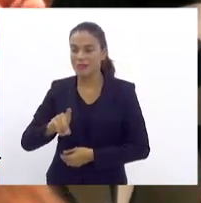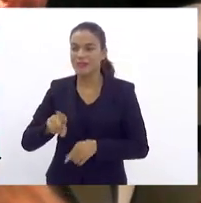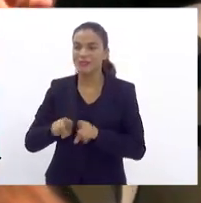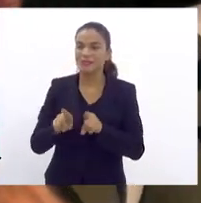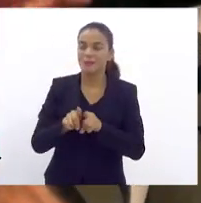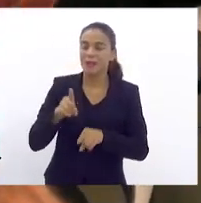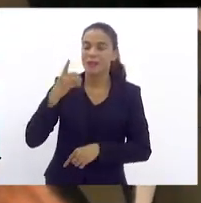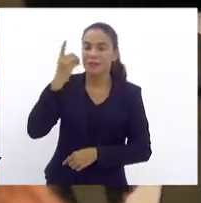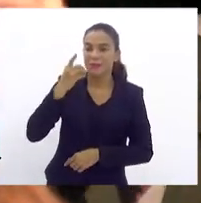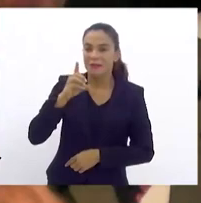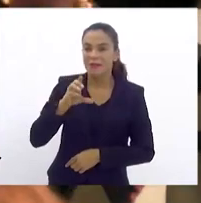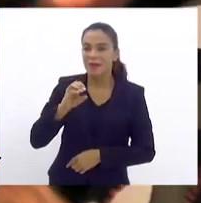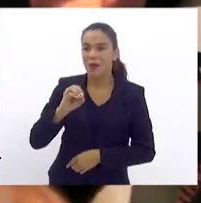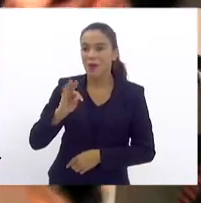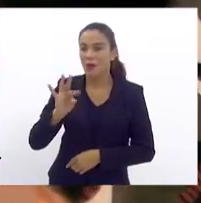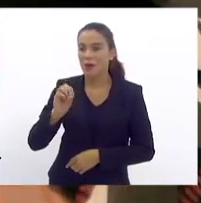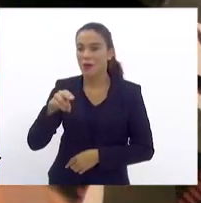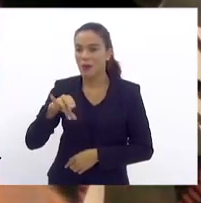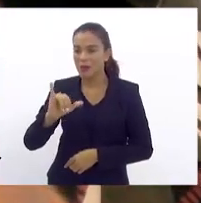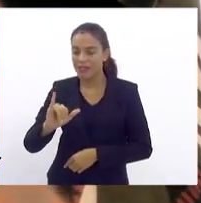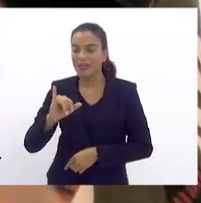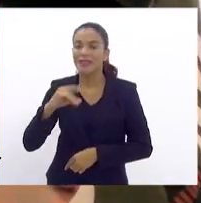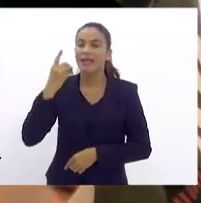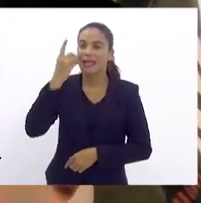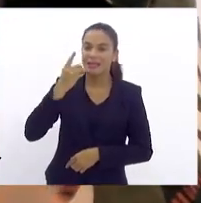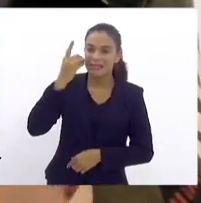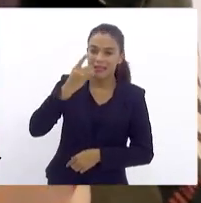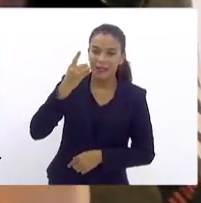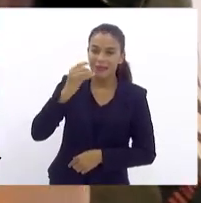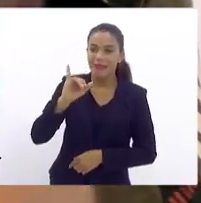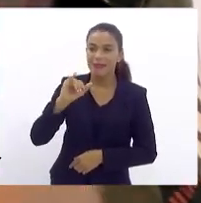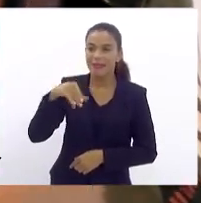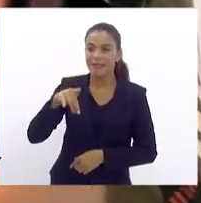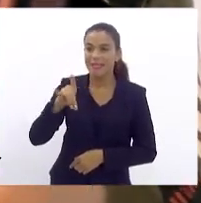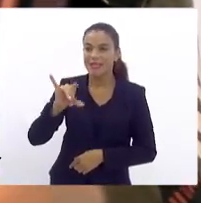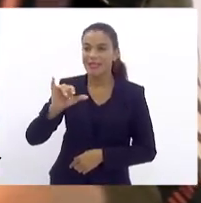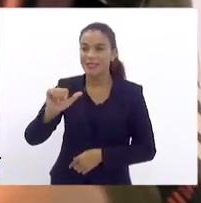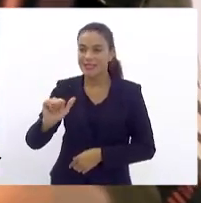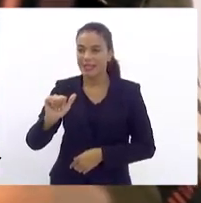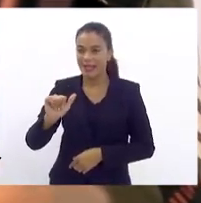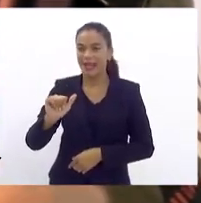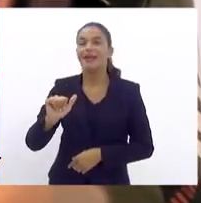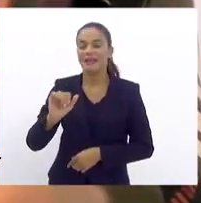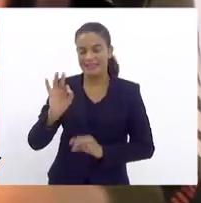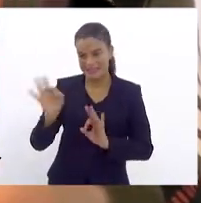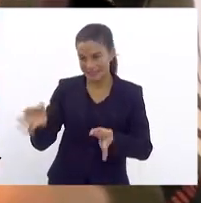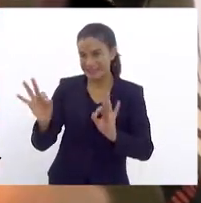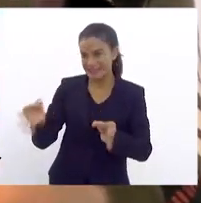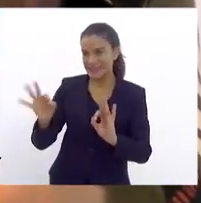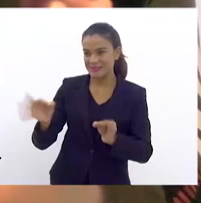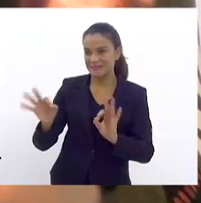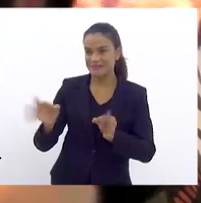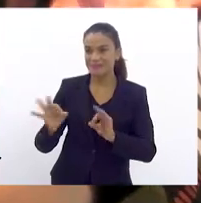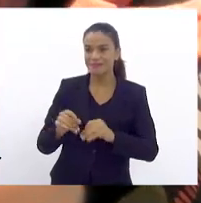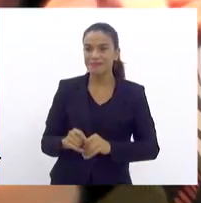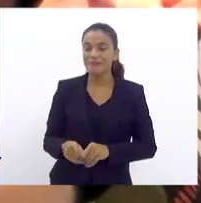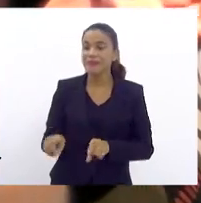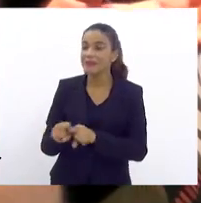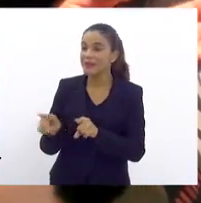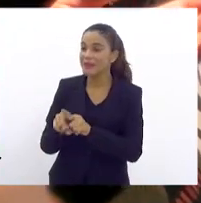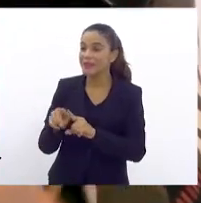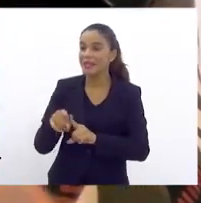Antônio de Paula pai né a deputada índia isso e a querida